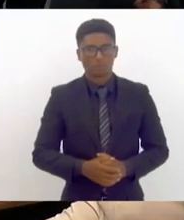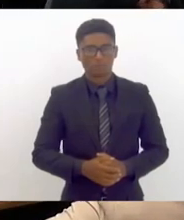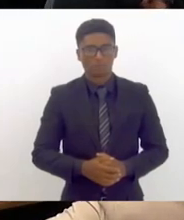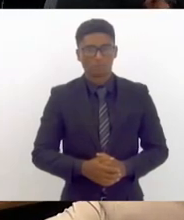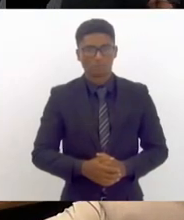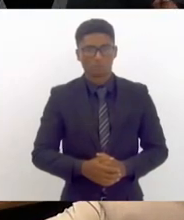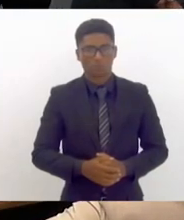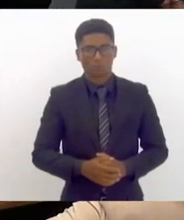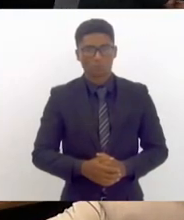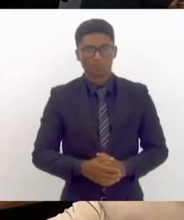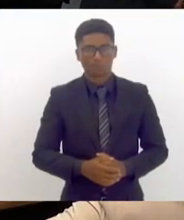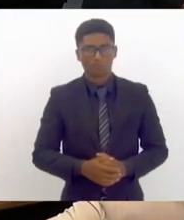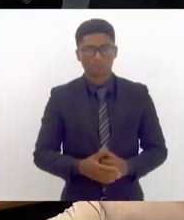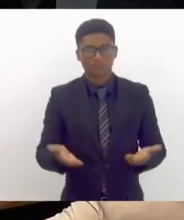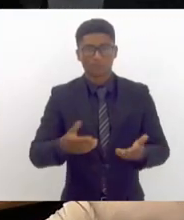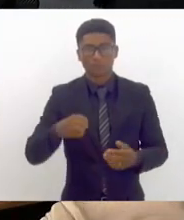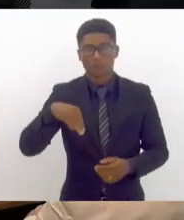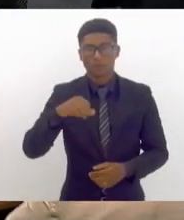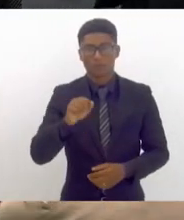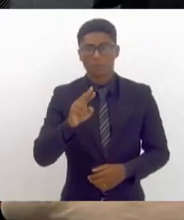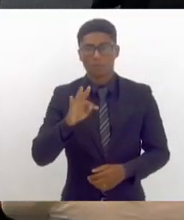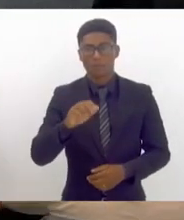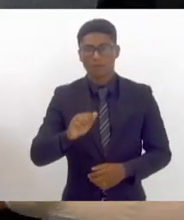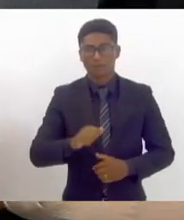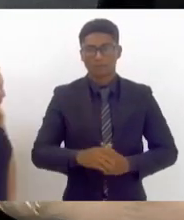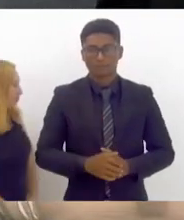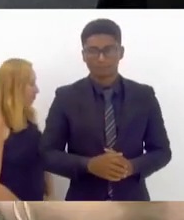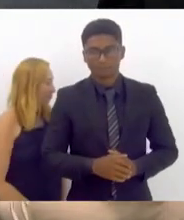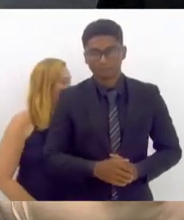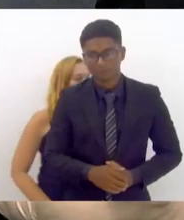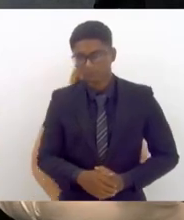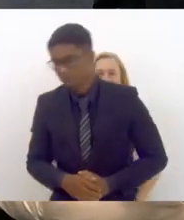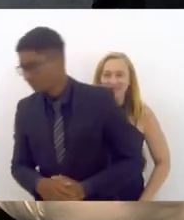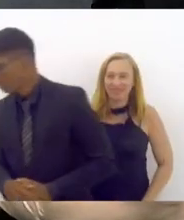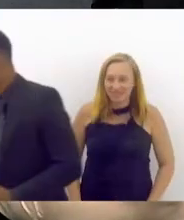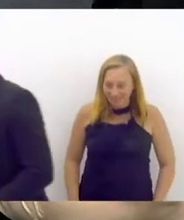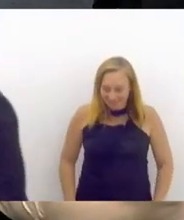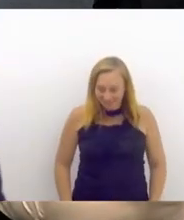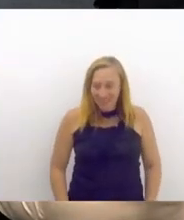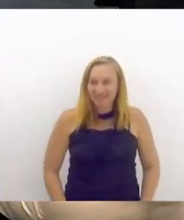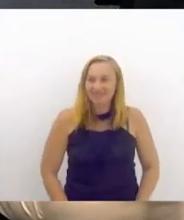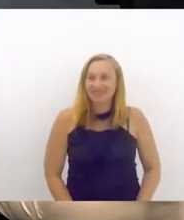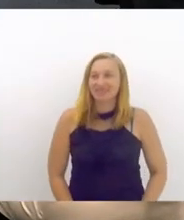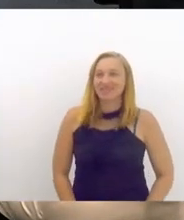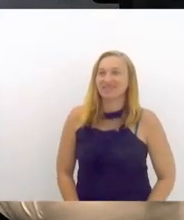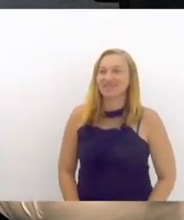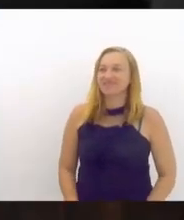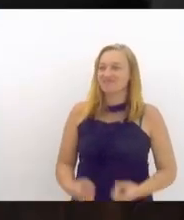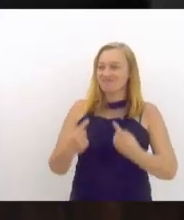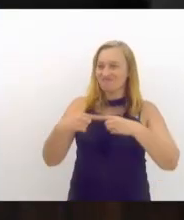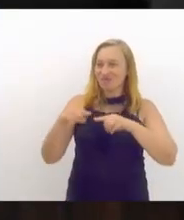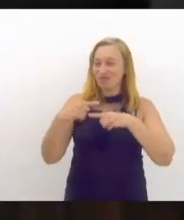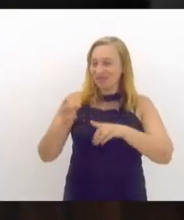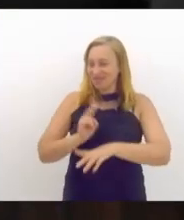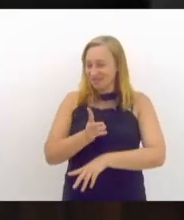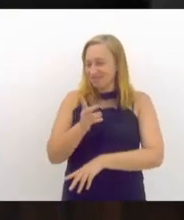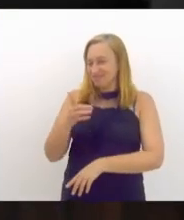Deputado Luiz Paulo, deputada Marta Rocha. E ele sempre me provoca, né, deputada Marta Rocha? Ele não perde a oportunidade de me